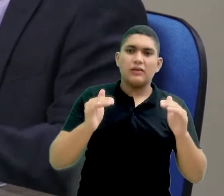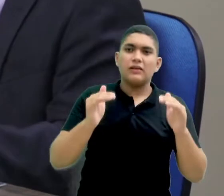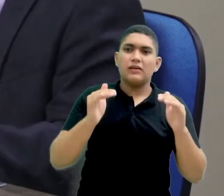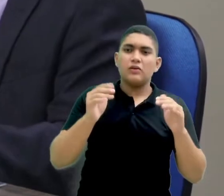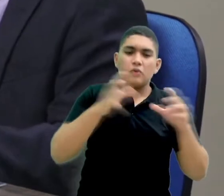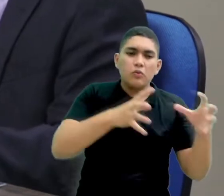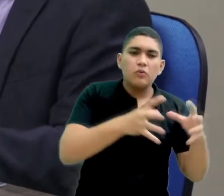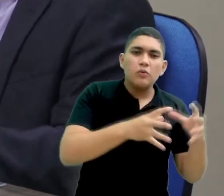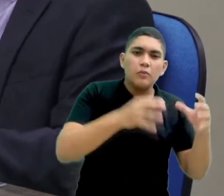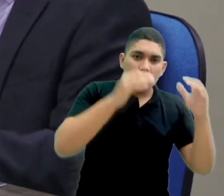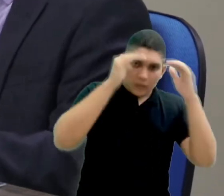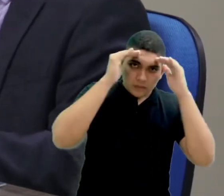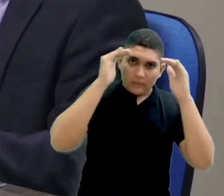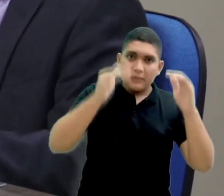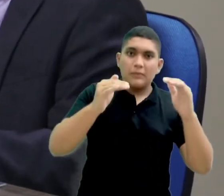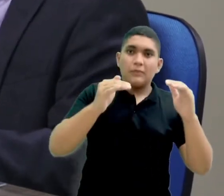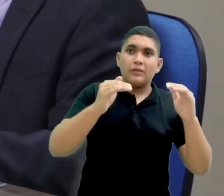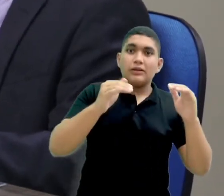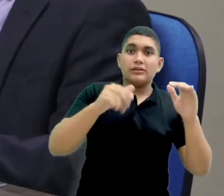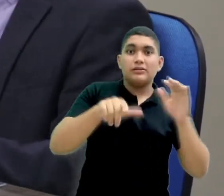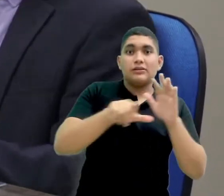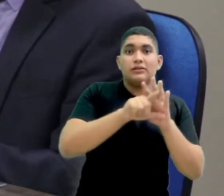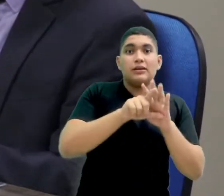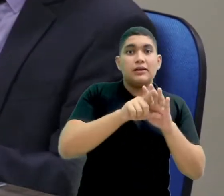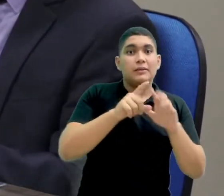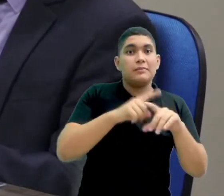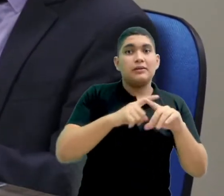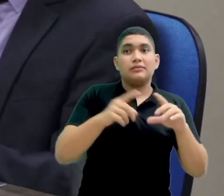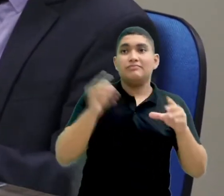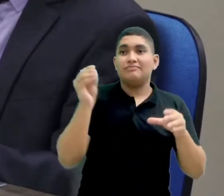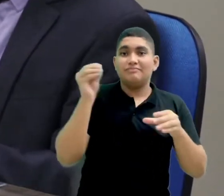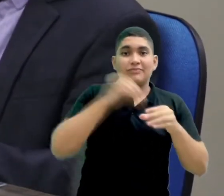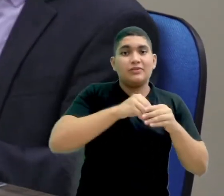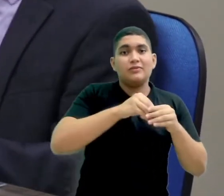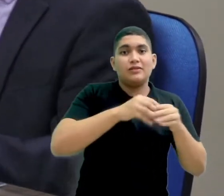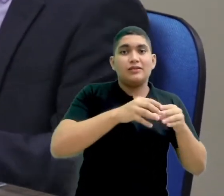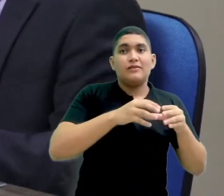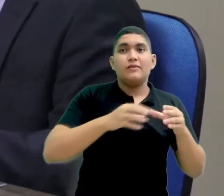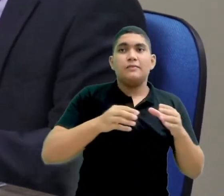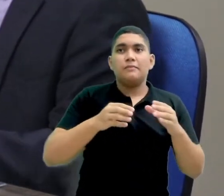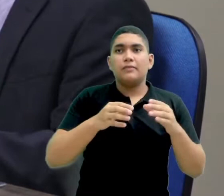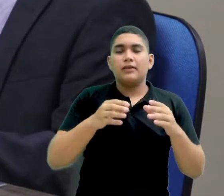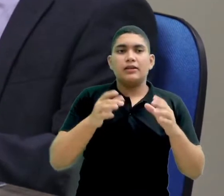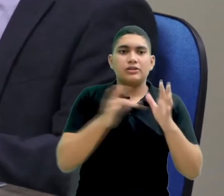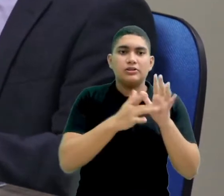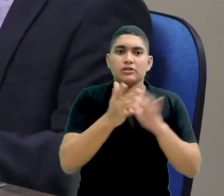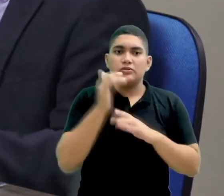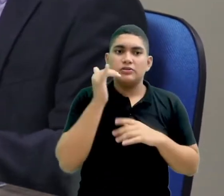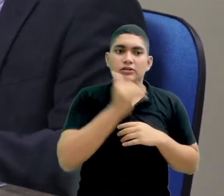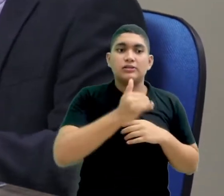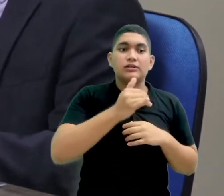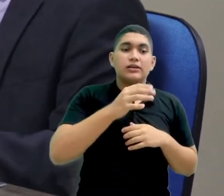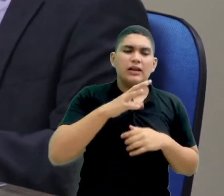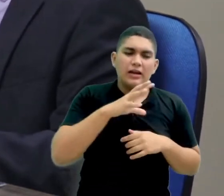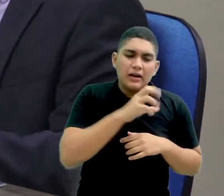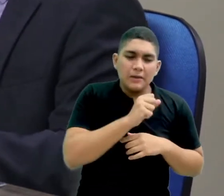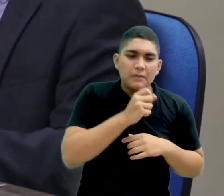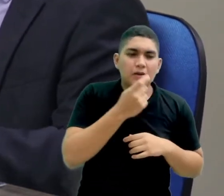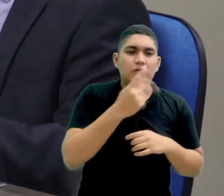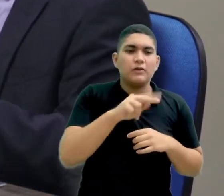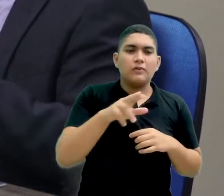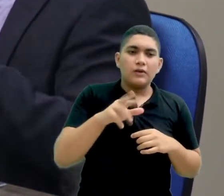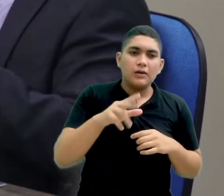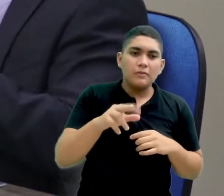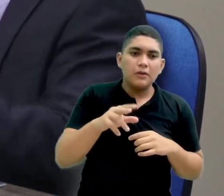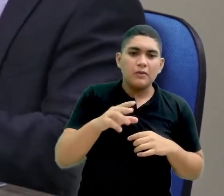que se resumem a 2? Jesus deixou claro: amarás o teu próximo como a ti mesmo, e ao nosso Deus, né, de todo o teu coração, de toda a tua alma,